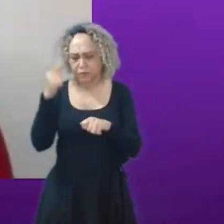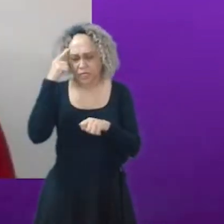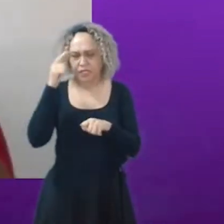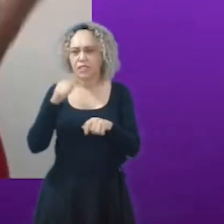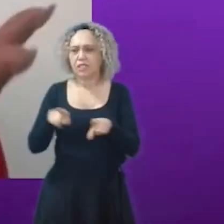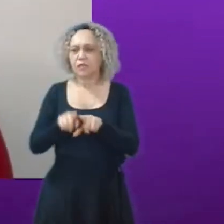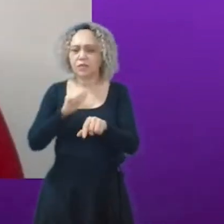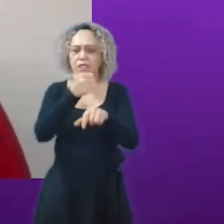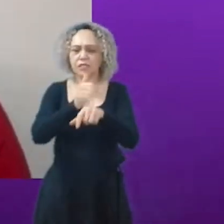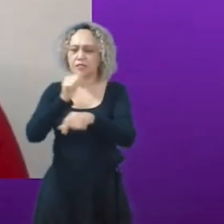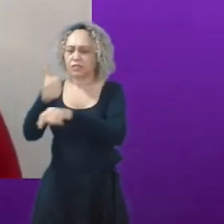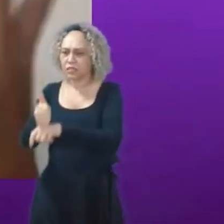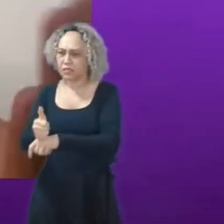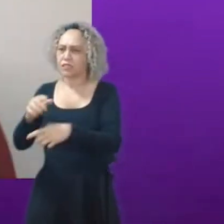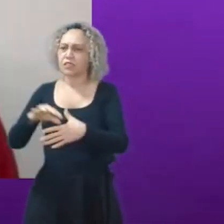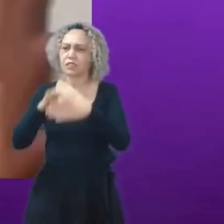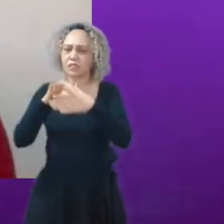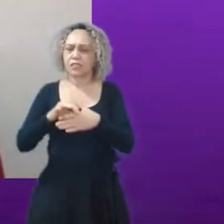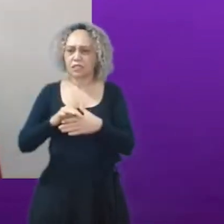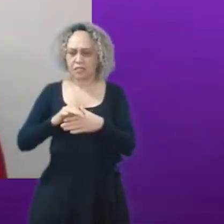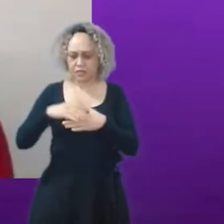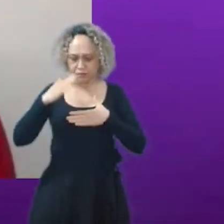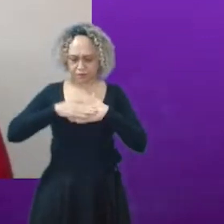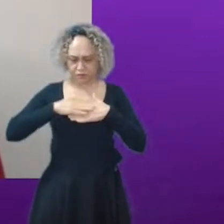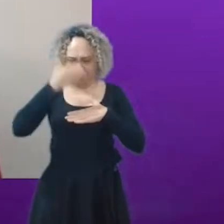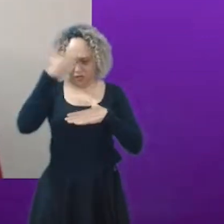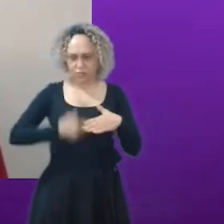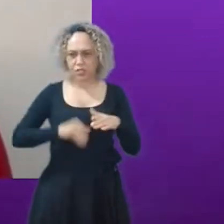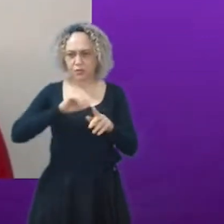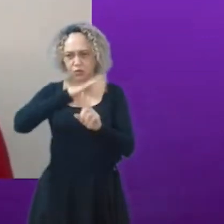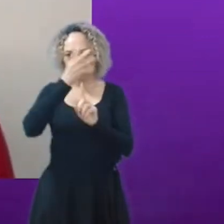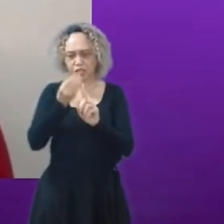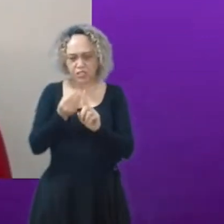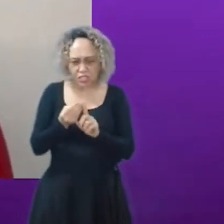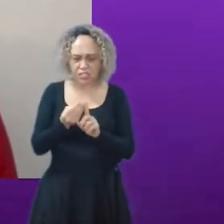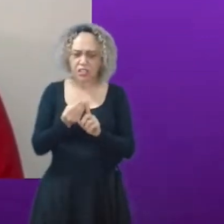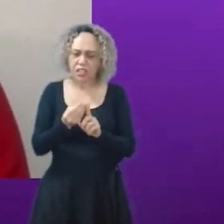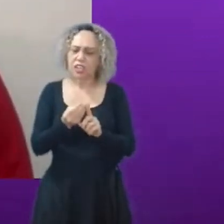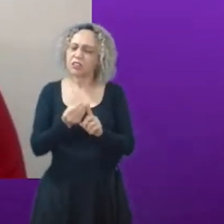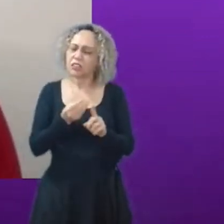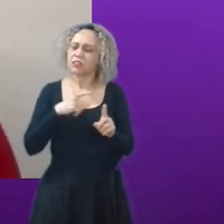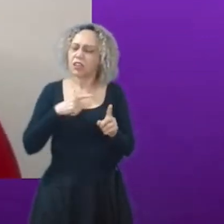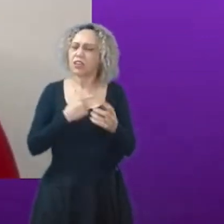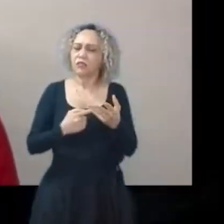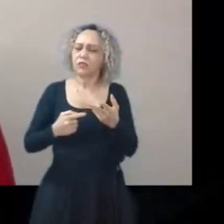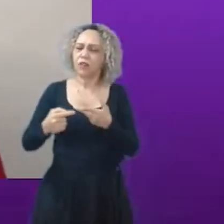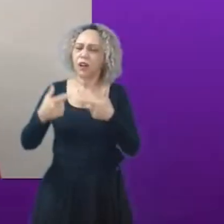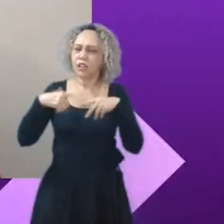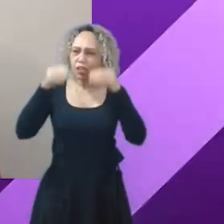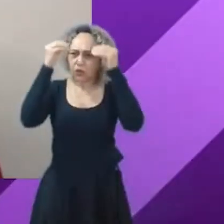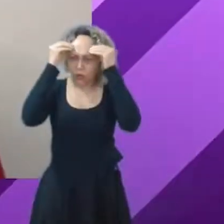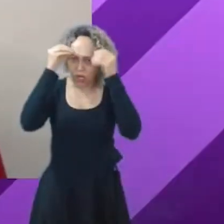de liderança, de poder. Eu sou um artista que passo por algumas linguagens e por algumas funções. Então, eu sou atriz,